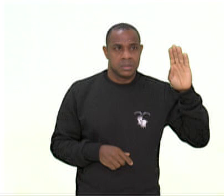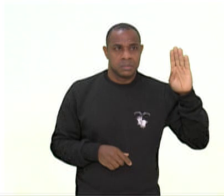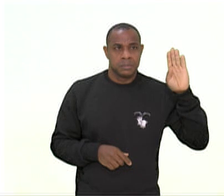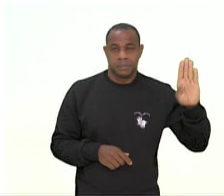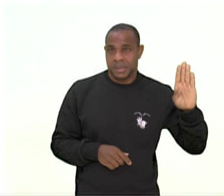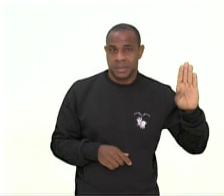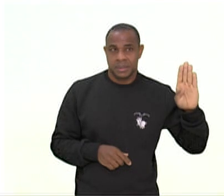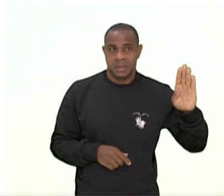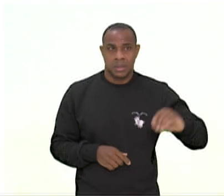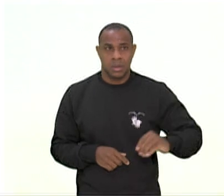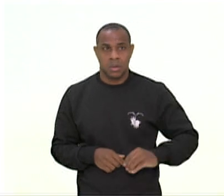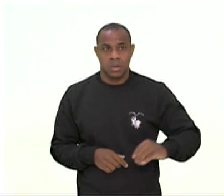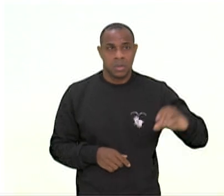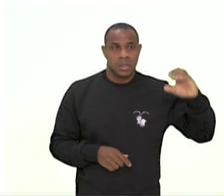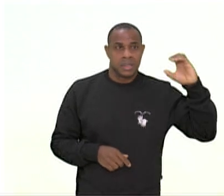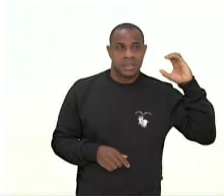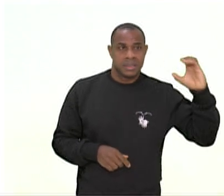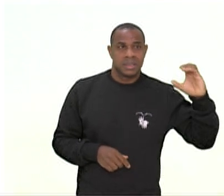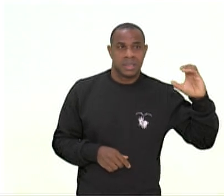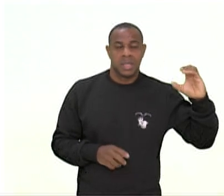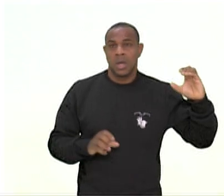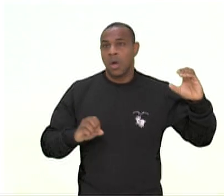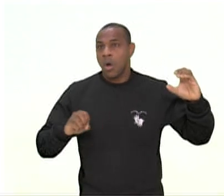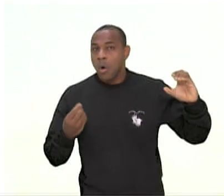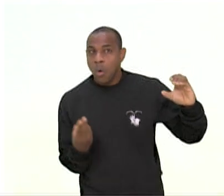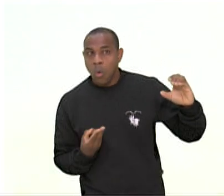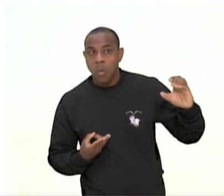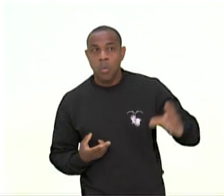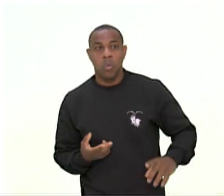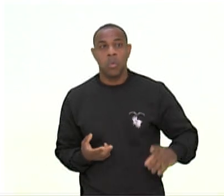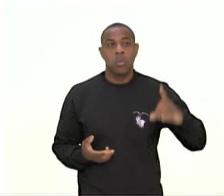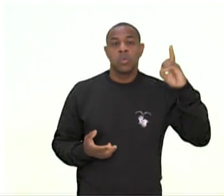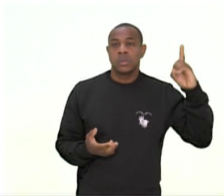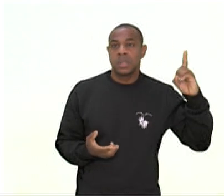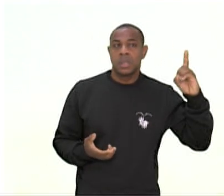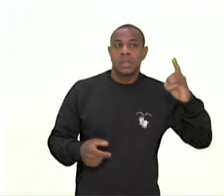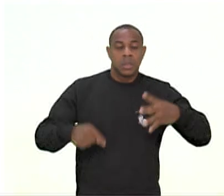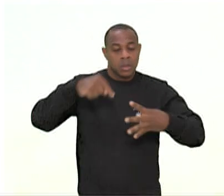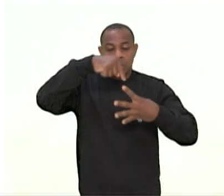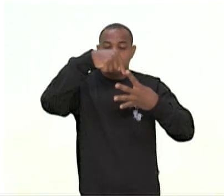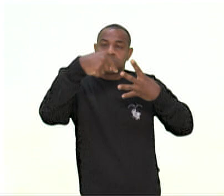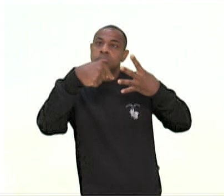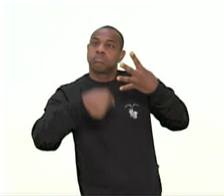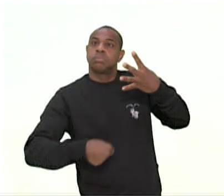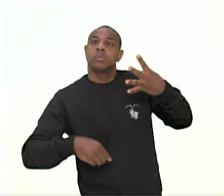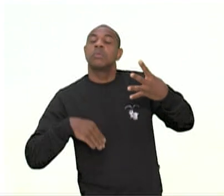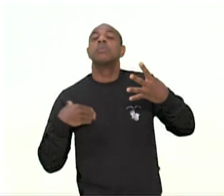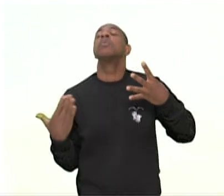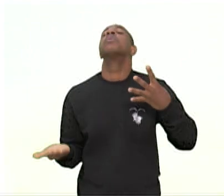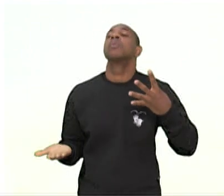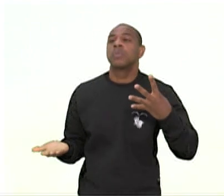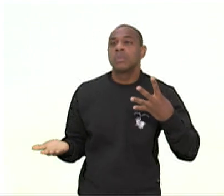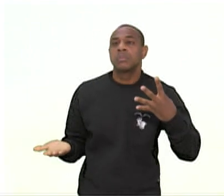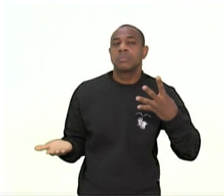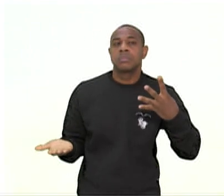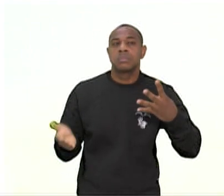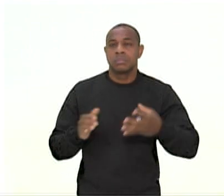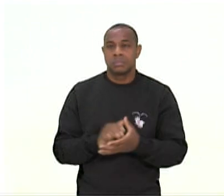Gianfrancesco Guarnieri? O Rei da Vela, de Oswald de Andrade? Ou será que foi O Beijo no Asfalto, de Nelson